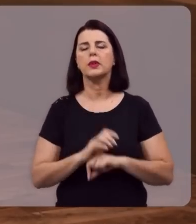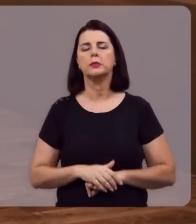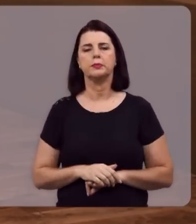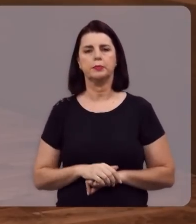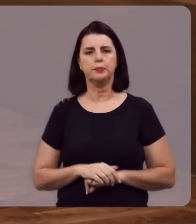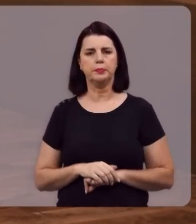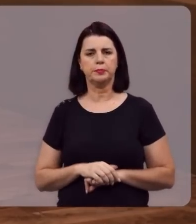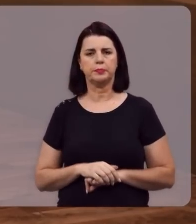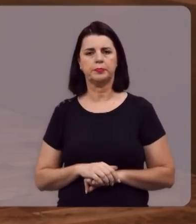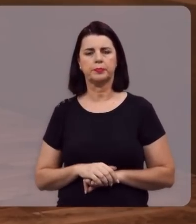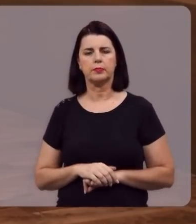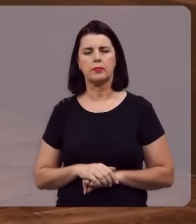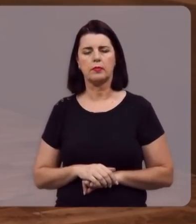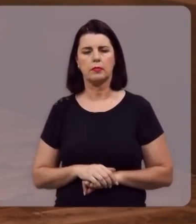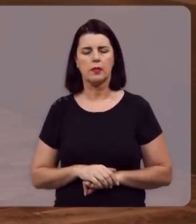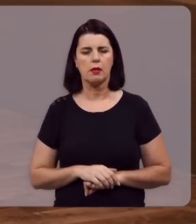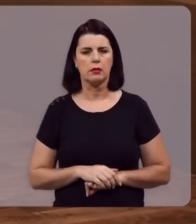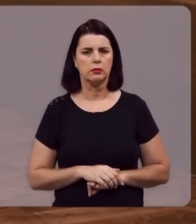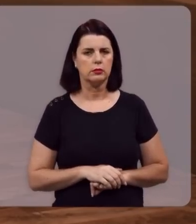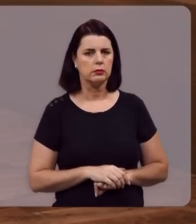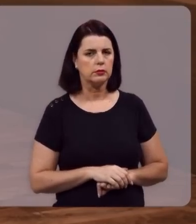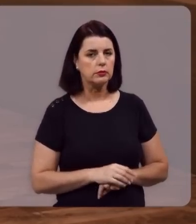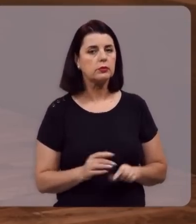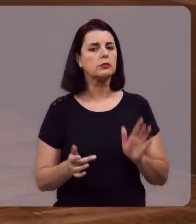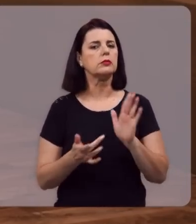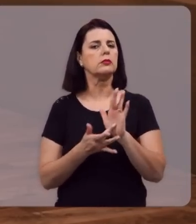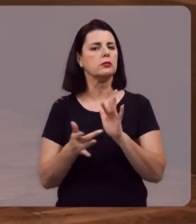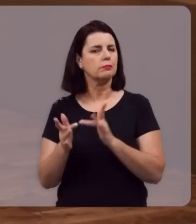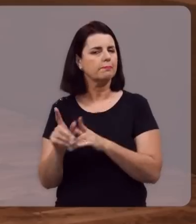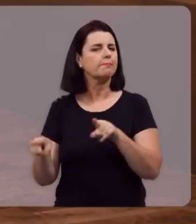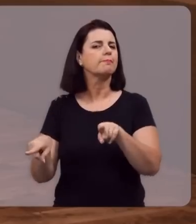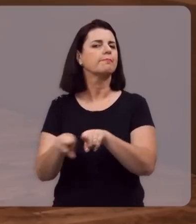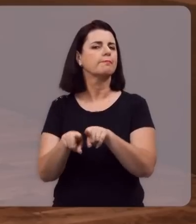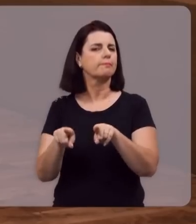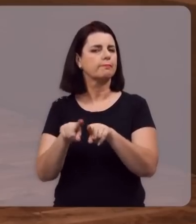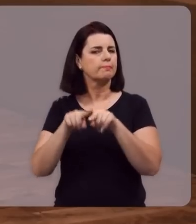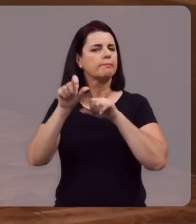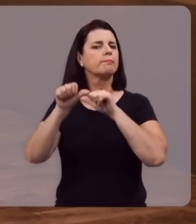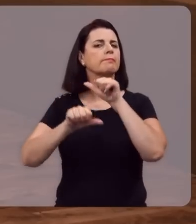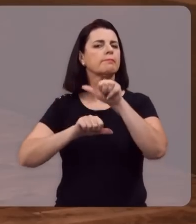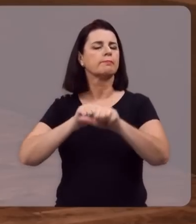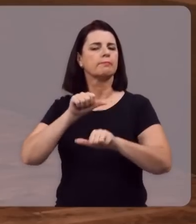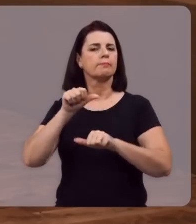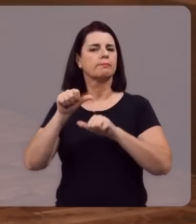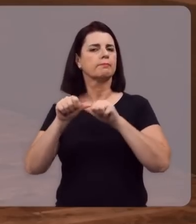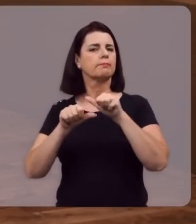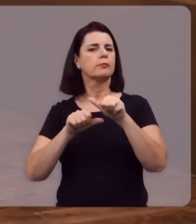ainda que ele também tornou-se